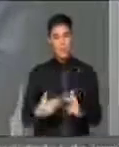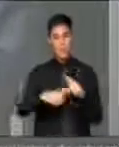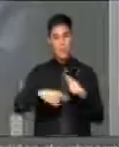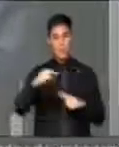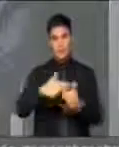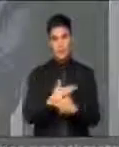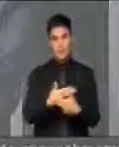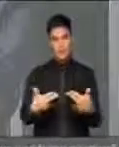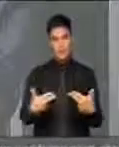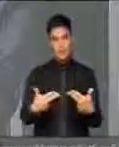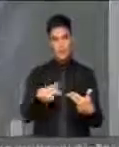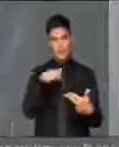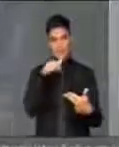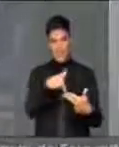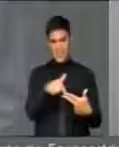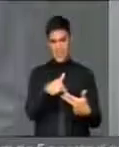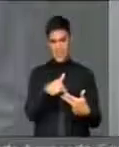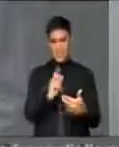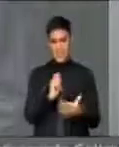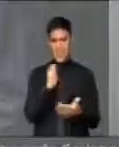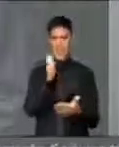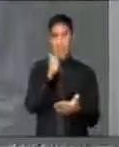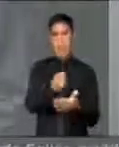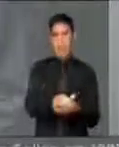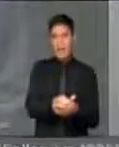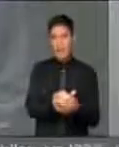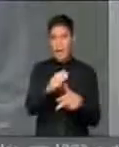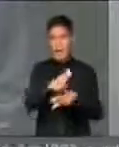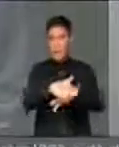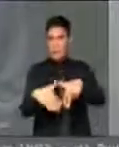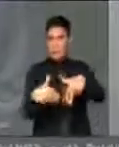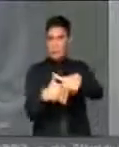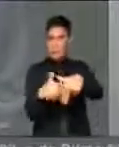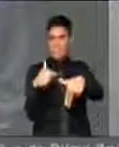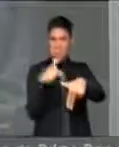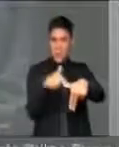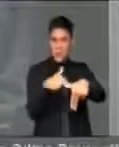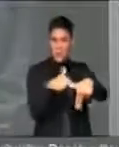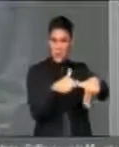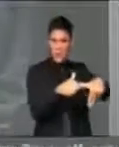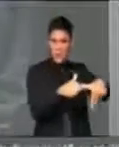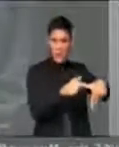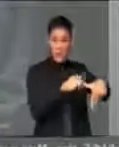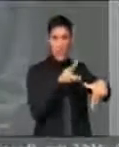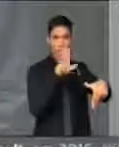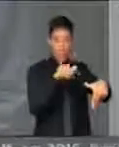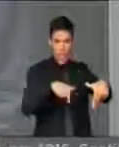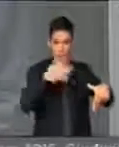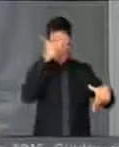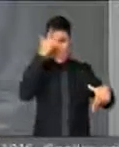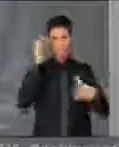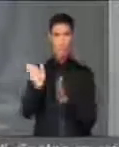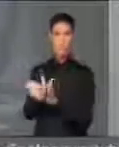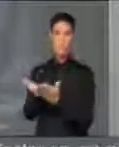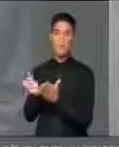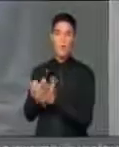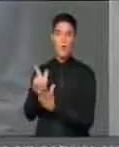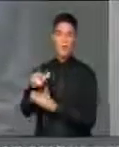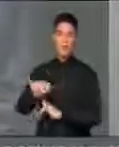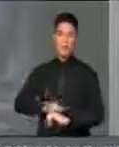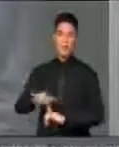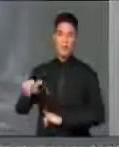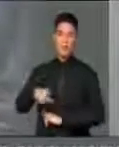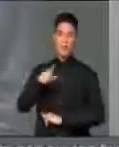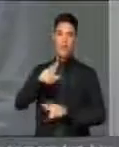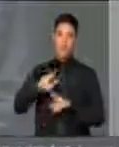E quem paga pela corrupção? Certamente são os pobres, como bem definiu o Papa Francisco, sendo estes